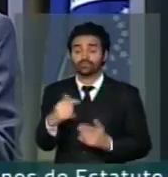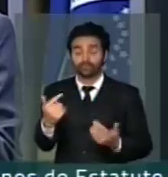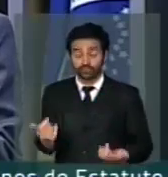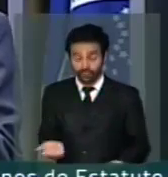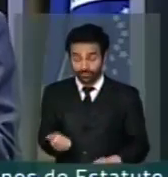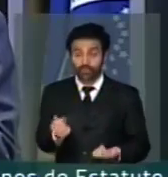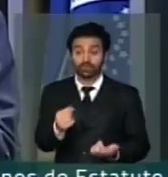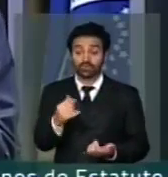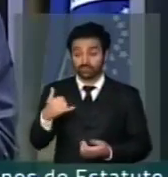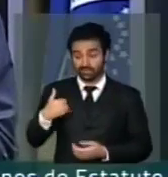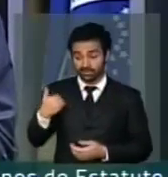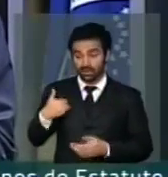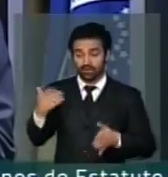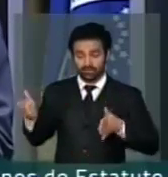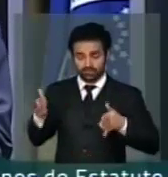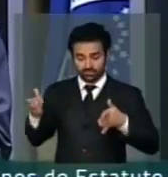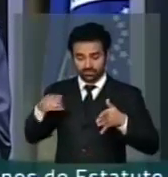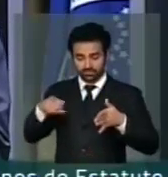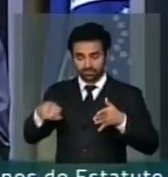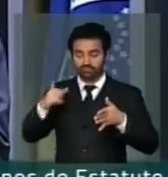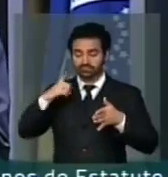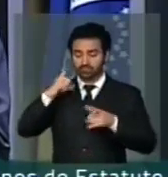nessa faixa etária encontra-se em